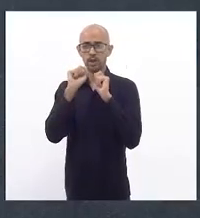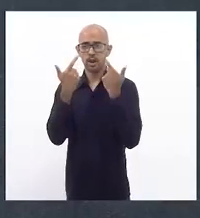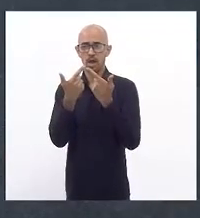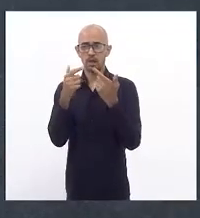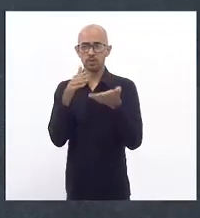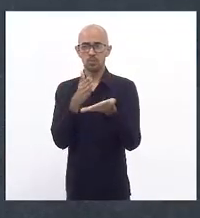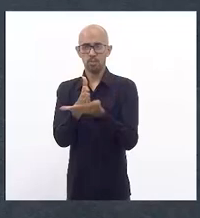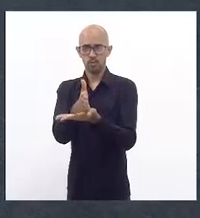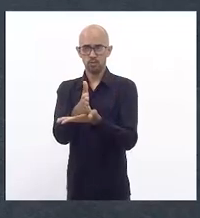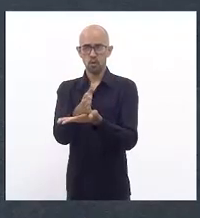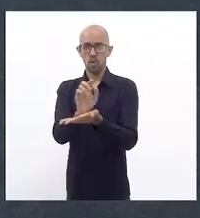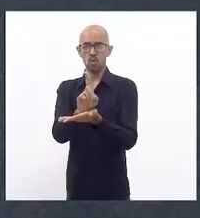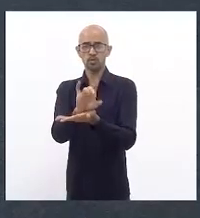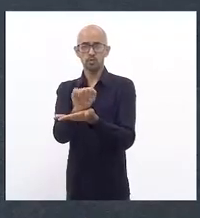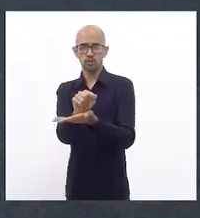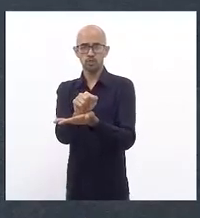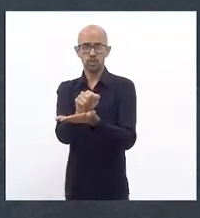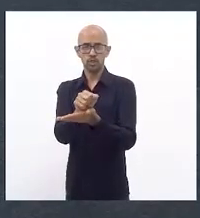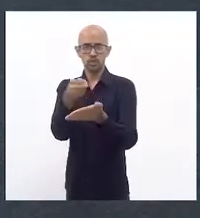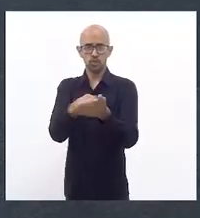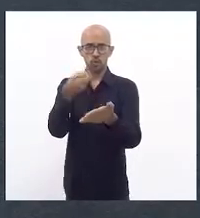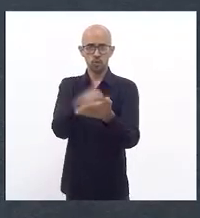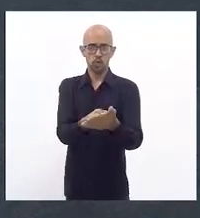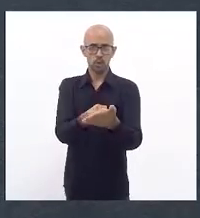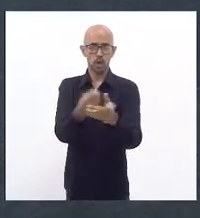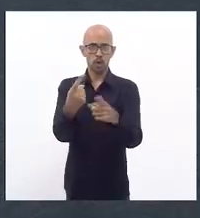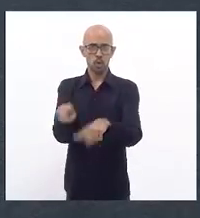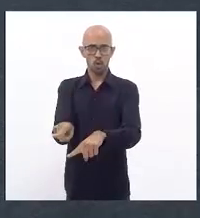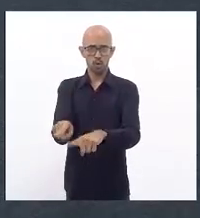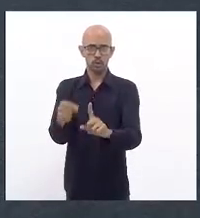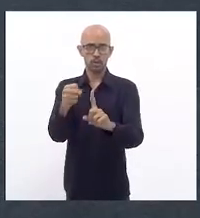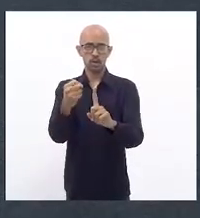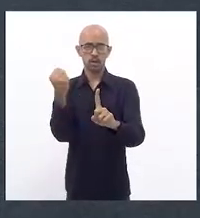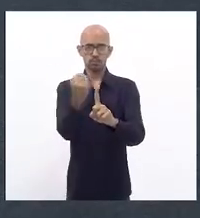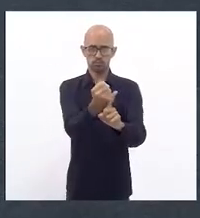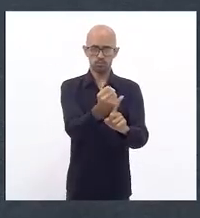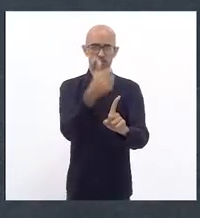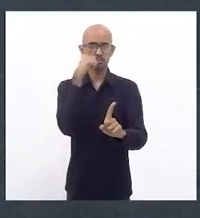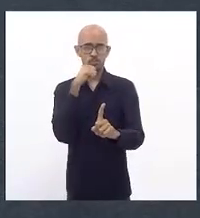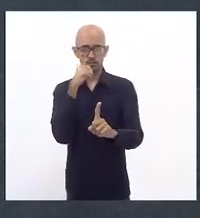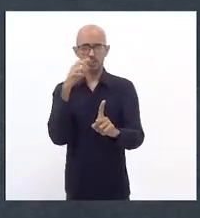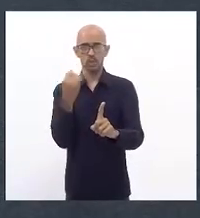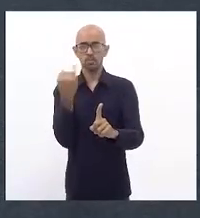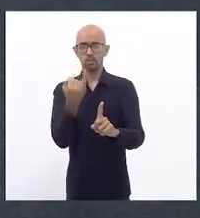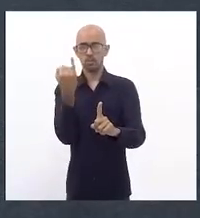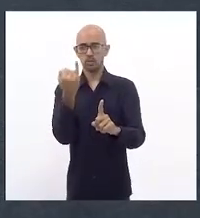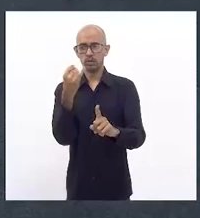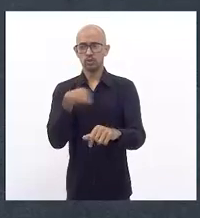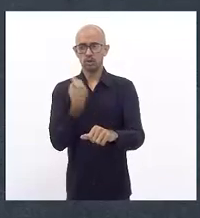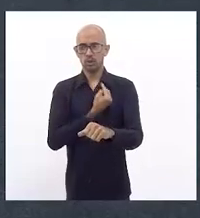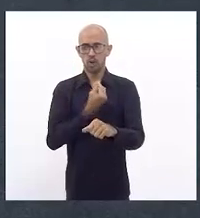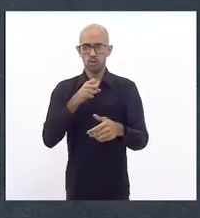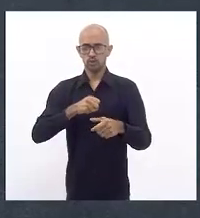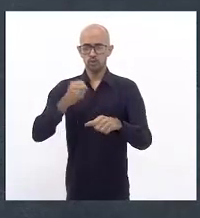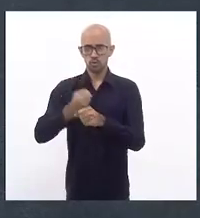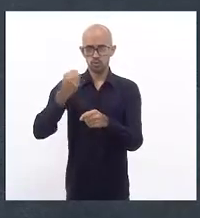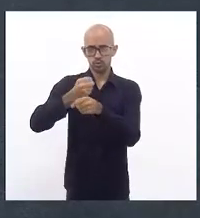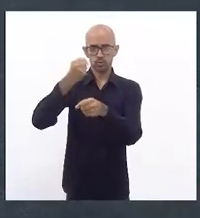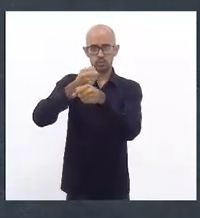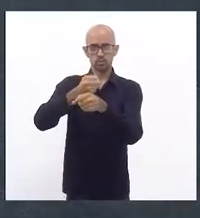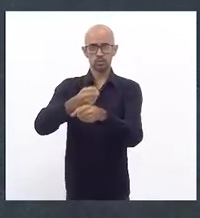dia de luta contra o feminicídio, e aí é importante, sem dúvida nenhuma, a gente construir